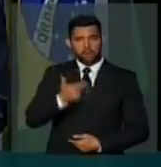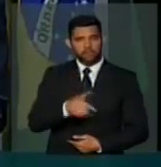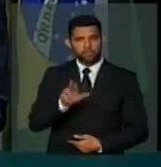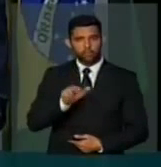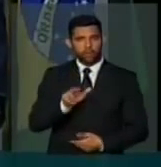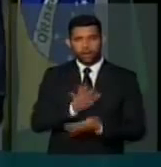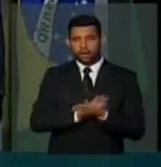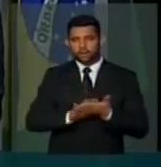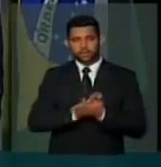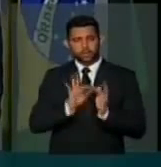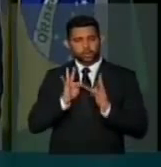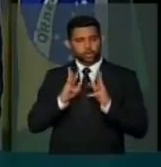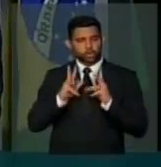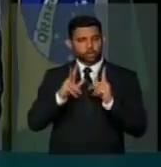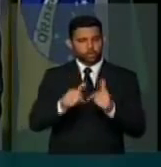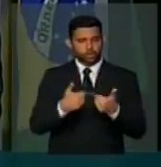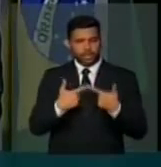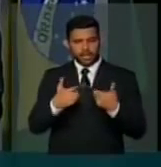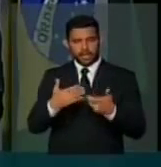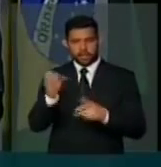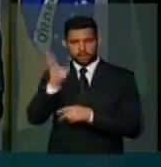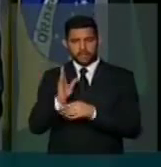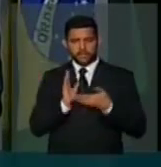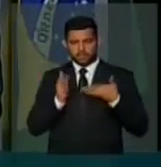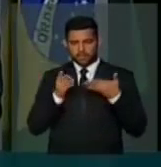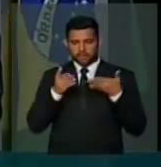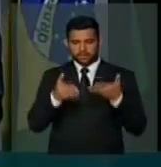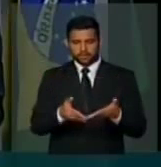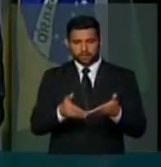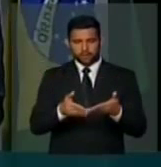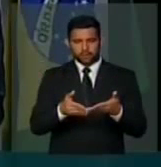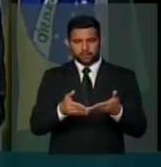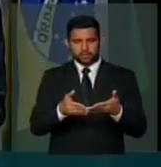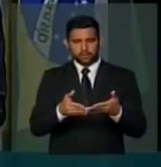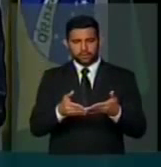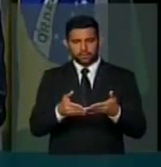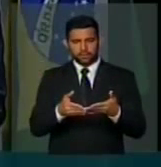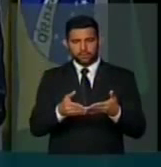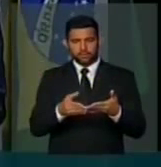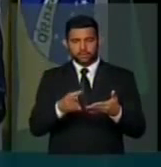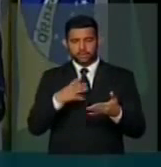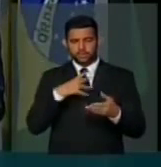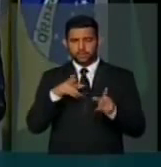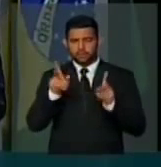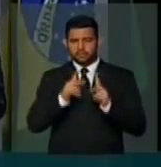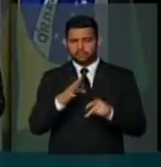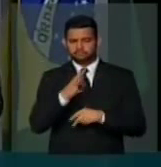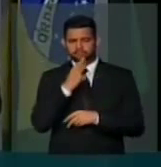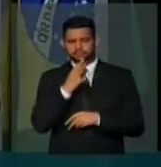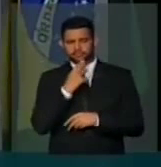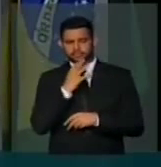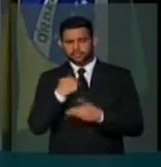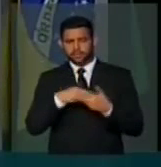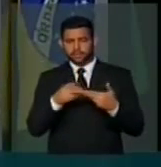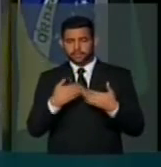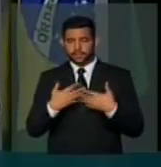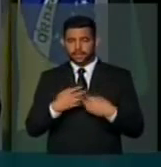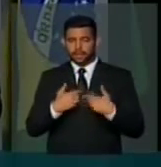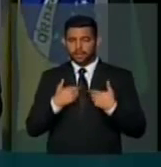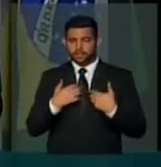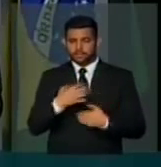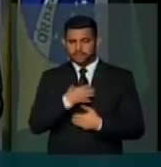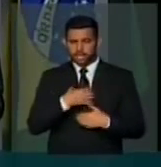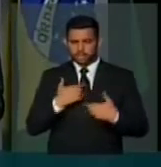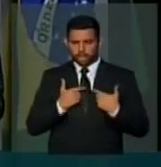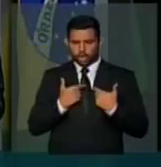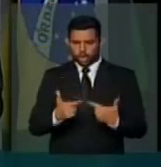todos os conflitos que nosso país participou, a sua pujança foi reconhecida. Podemos destacar o espírito de luta